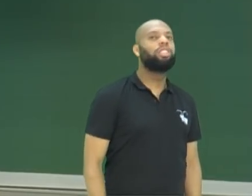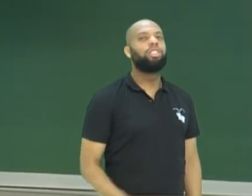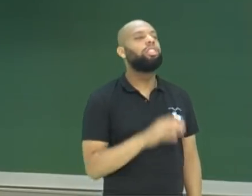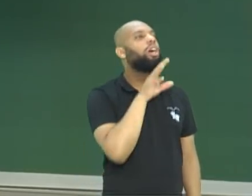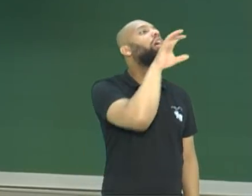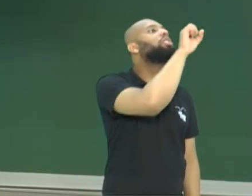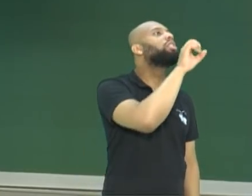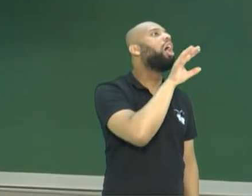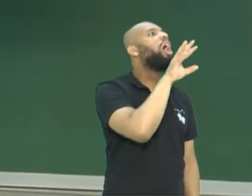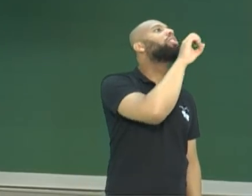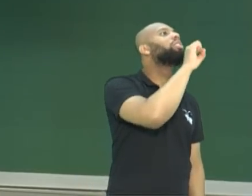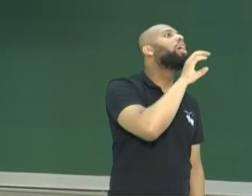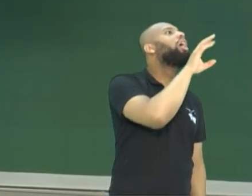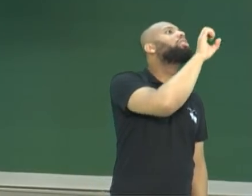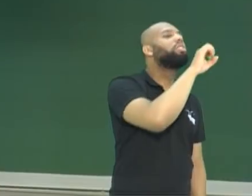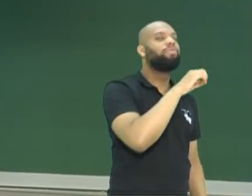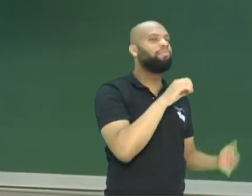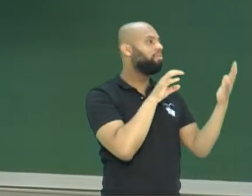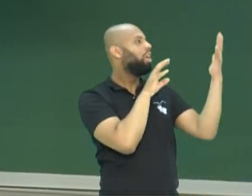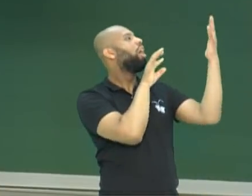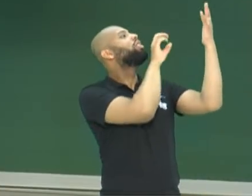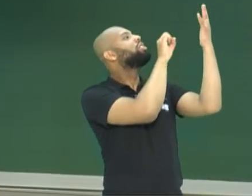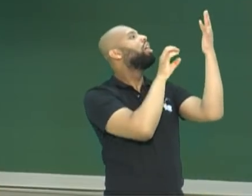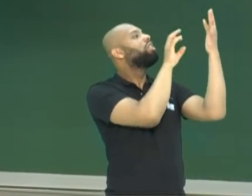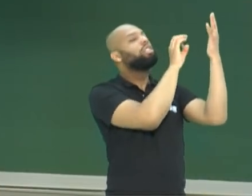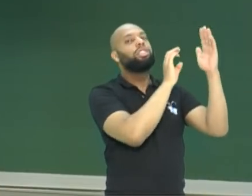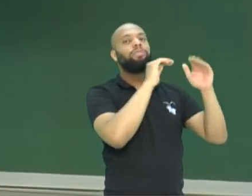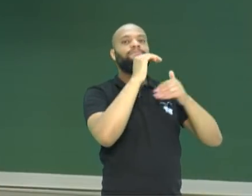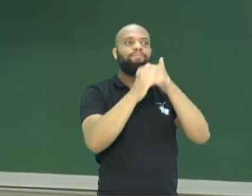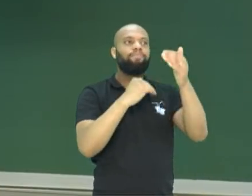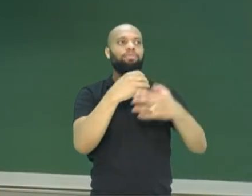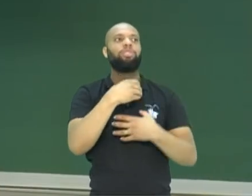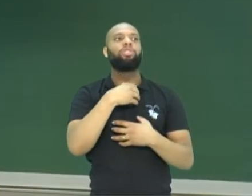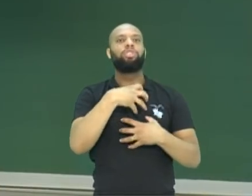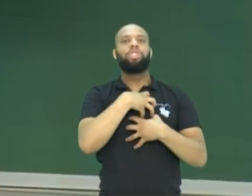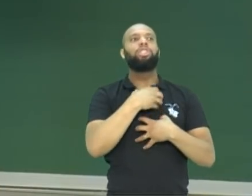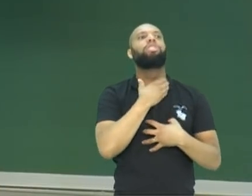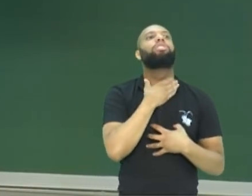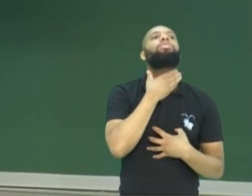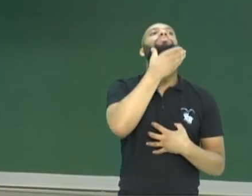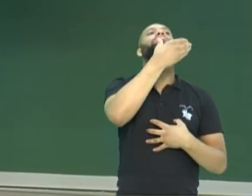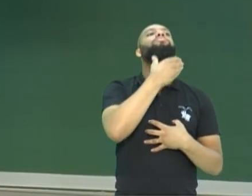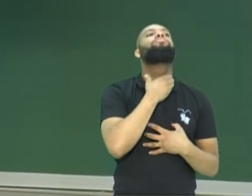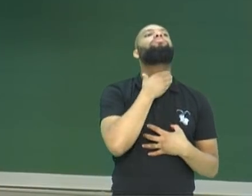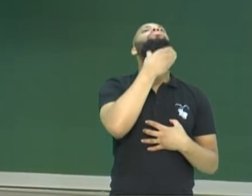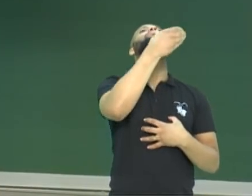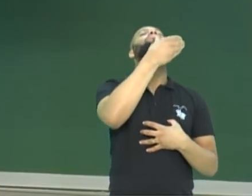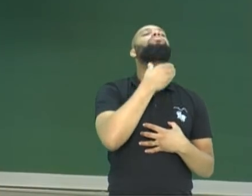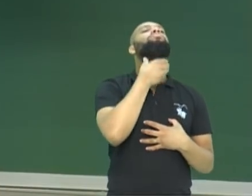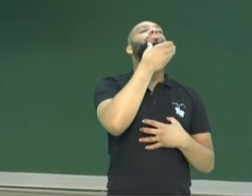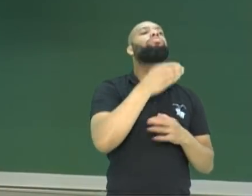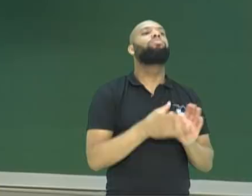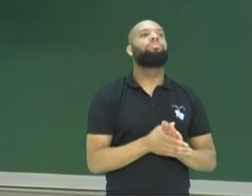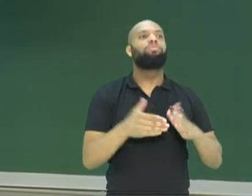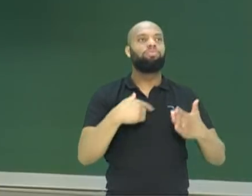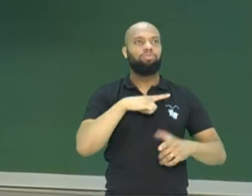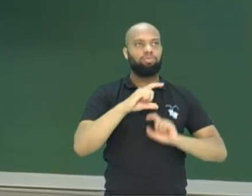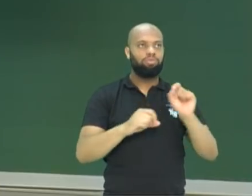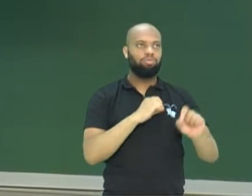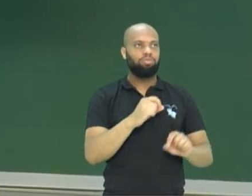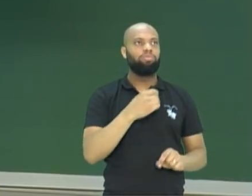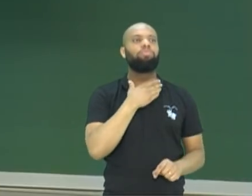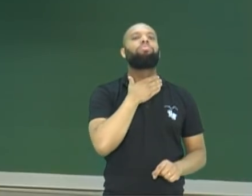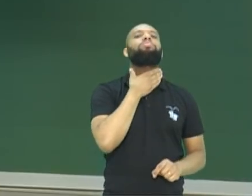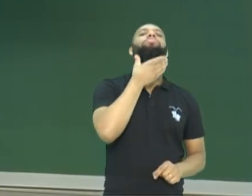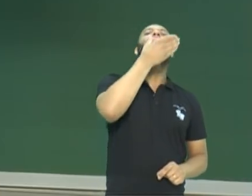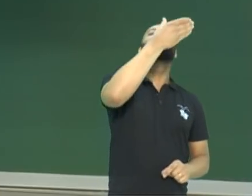as folhas que estavam mais ao alto, a girafa acabou desenvolvendo esse pescoço, desenvolveu, até que esse pescoço acabou